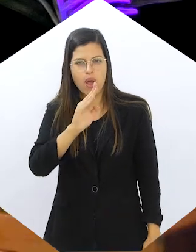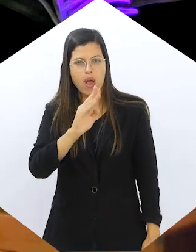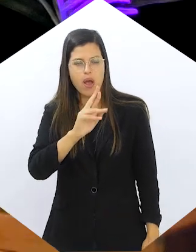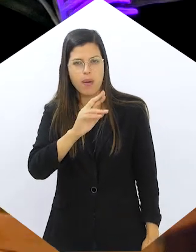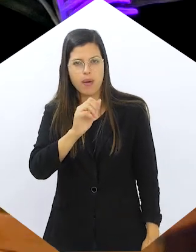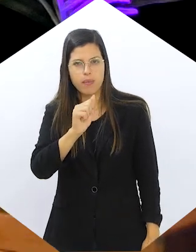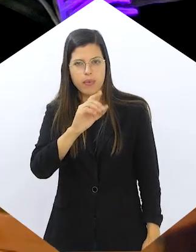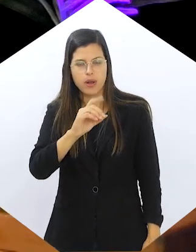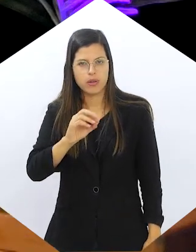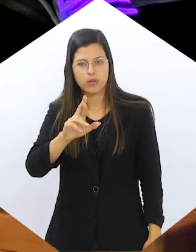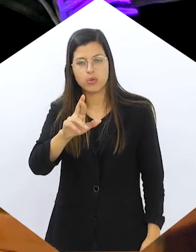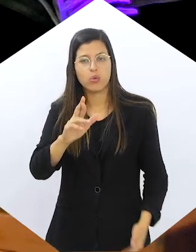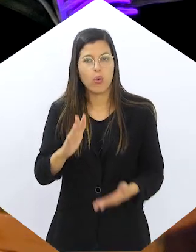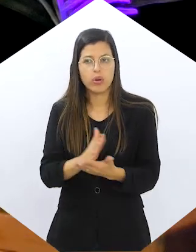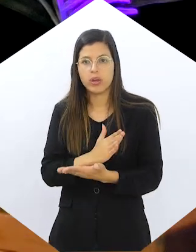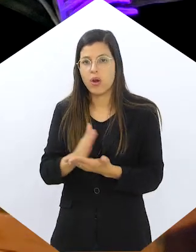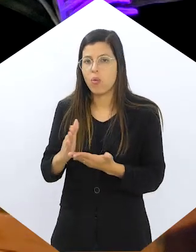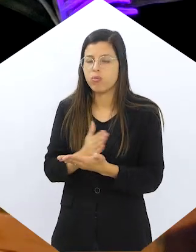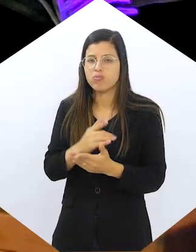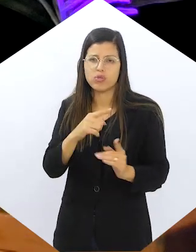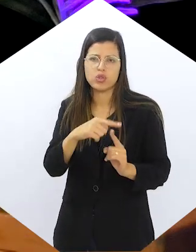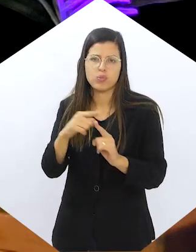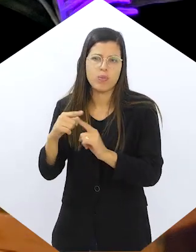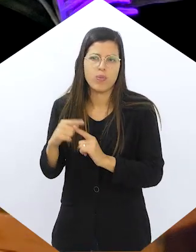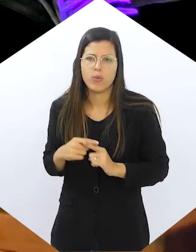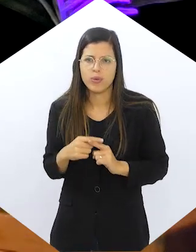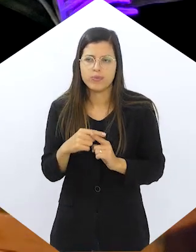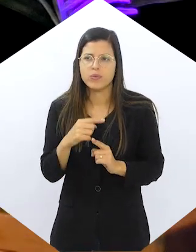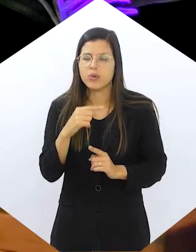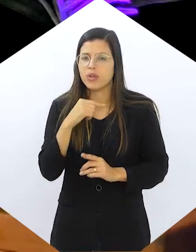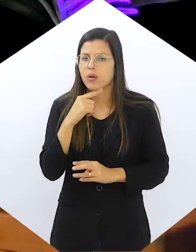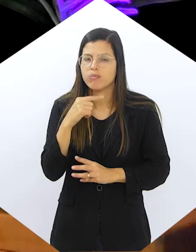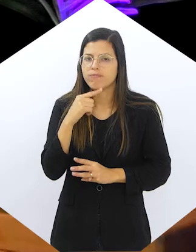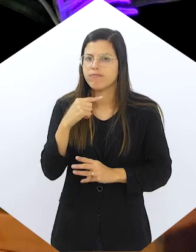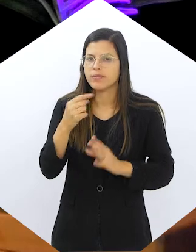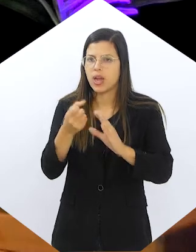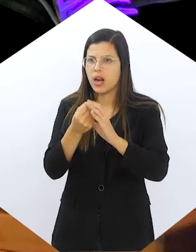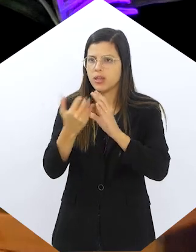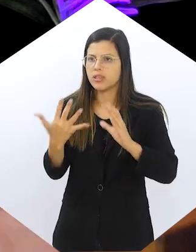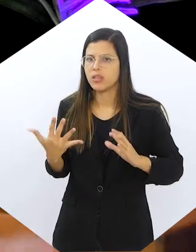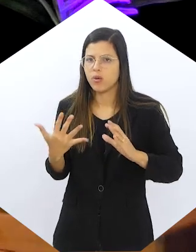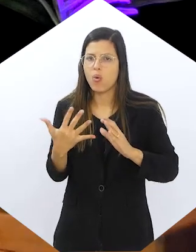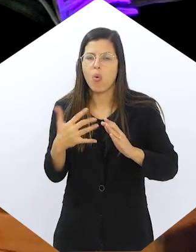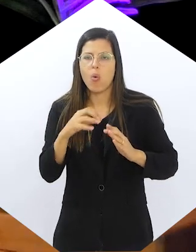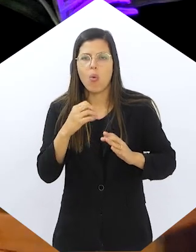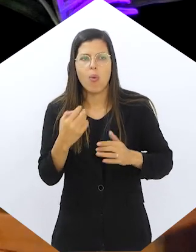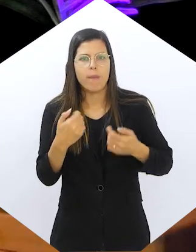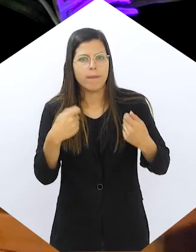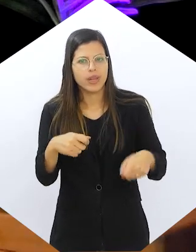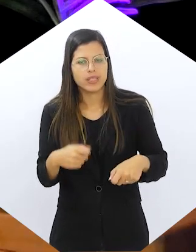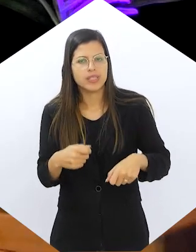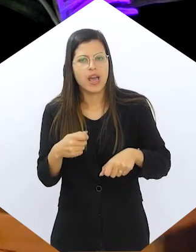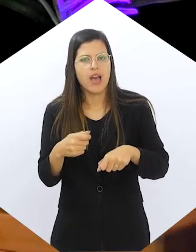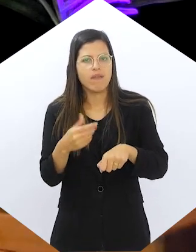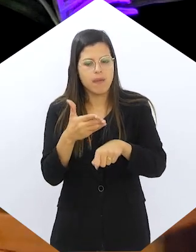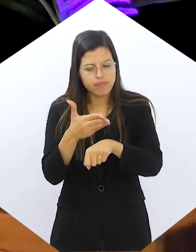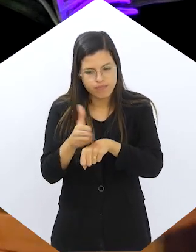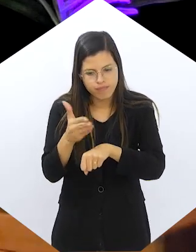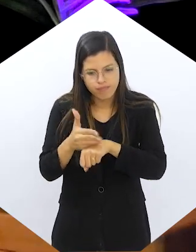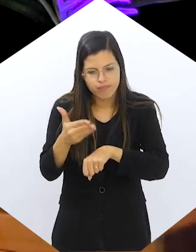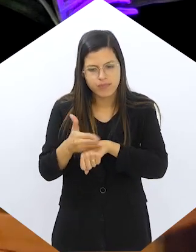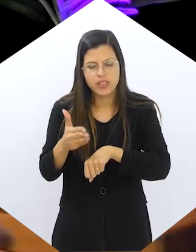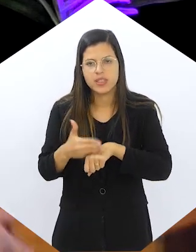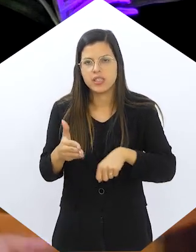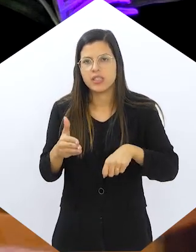fui vendo que algumas raças eu não teria como ter essa característica. Ou precisava de atividade muito intensa, ou não era, ou